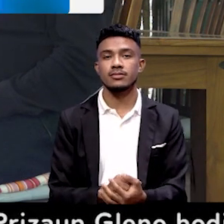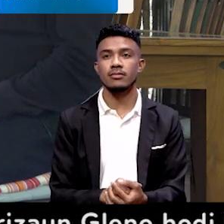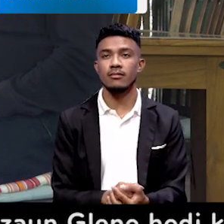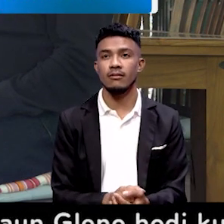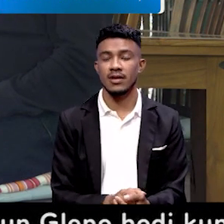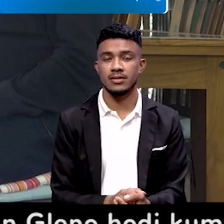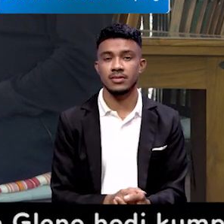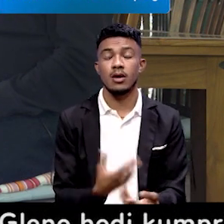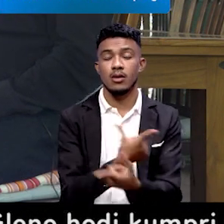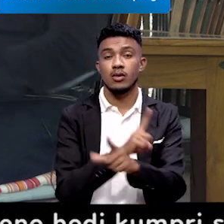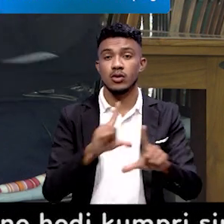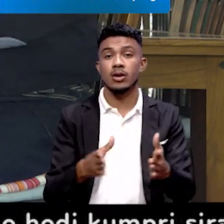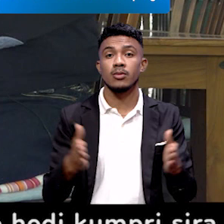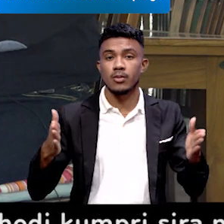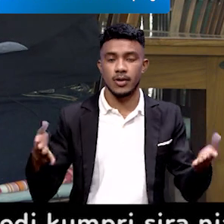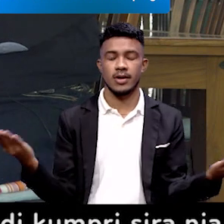Luta bot né, que